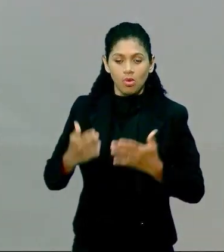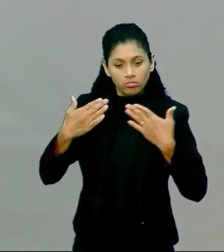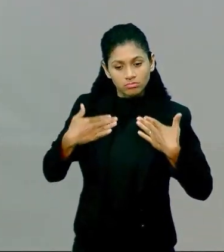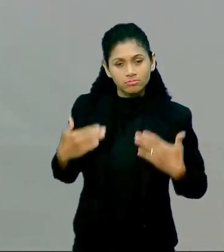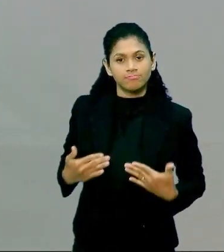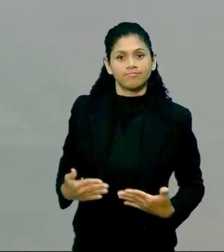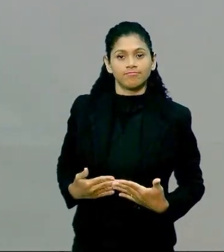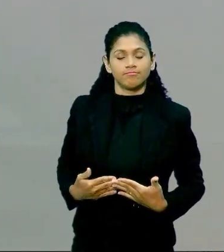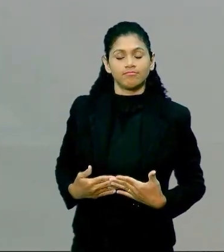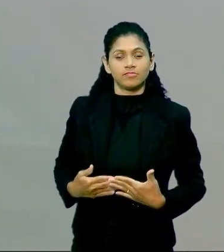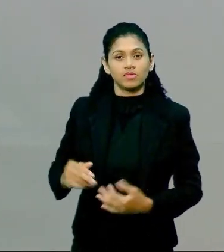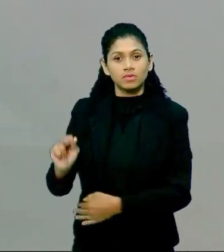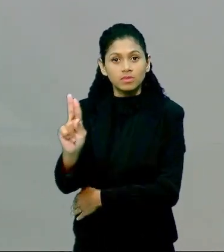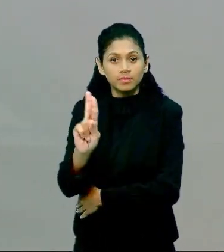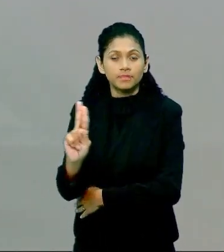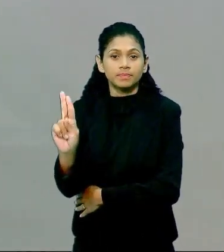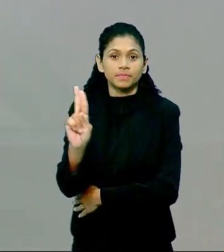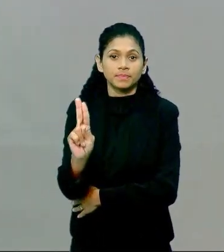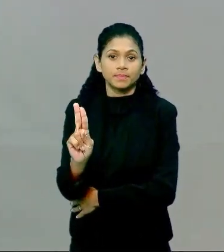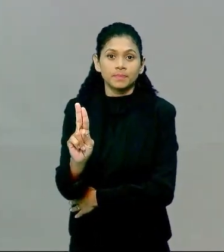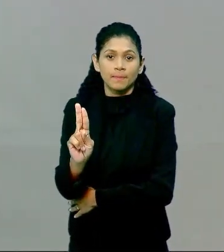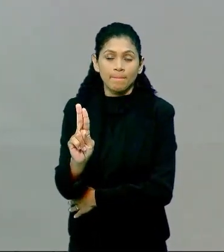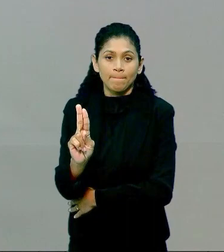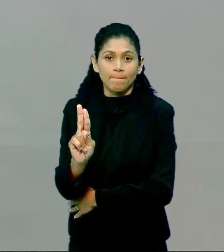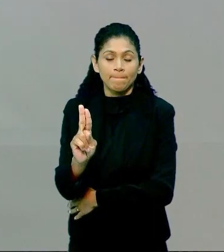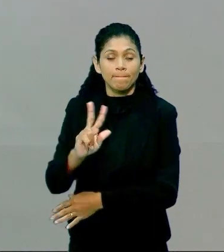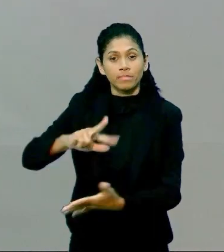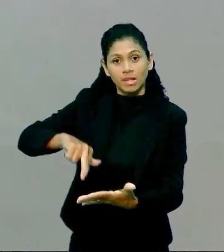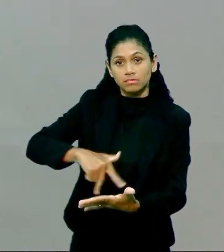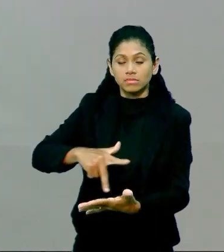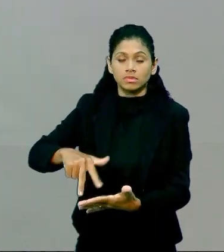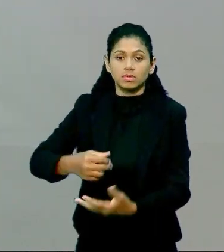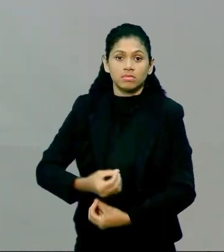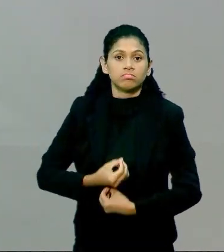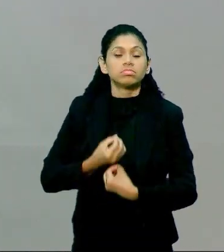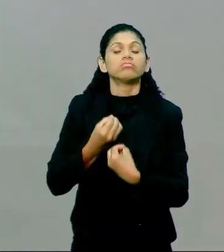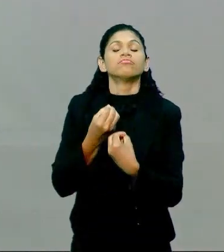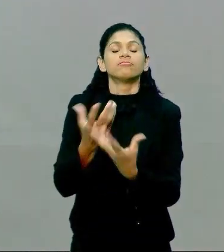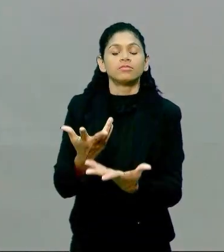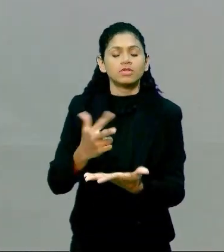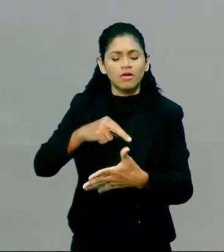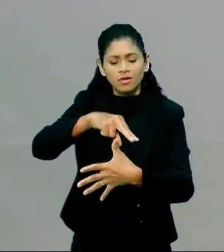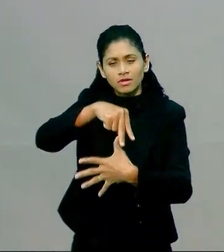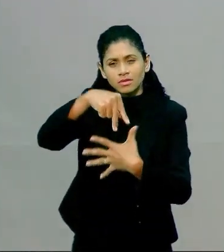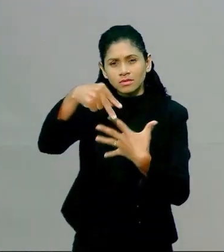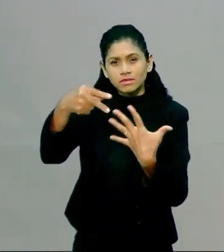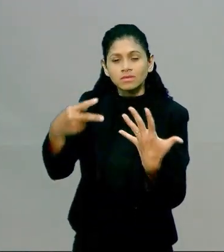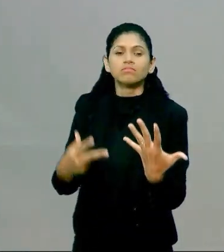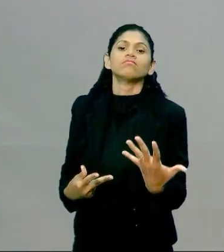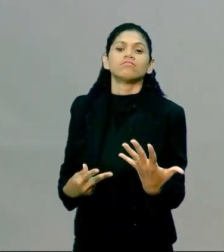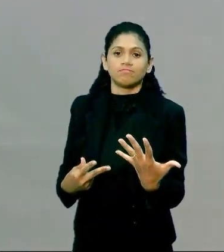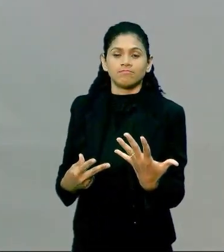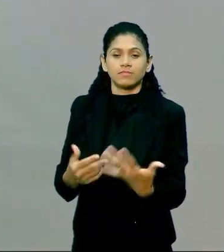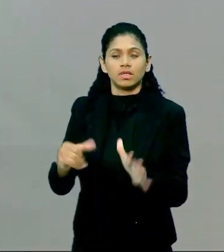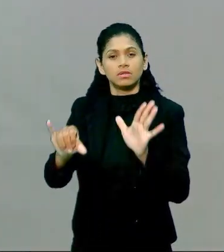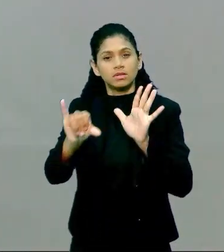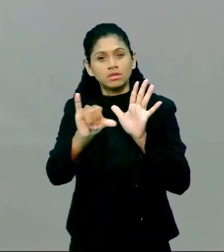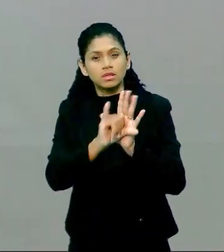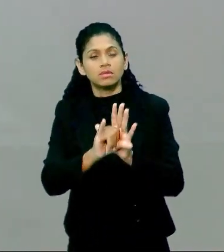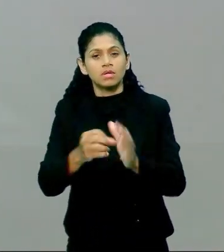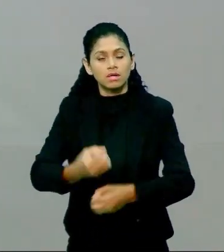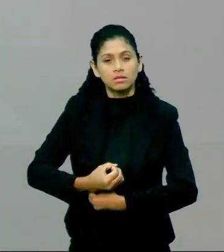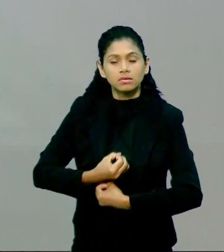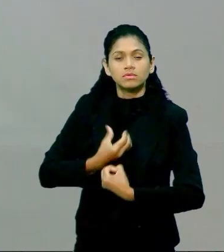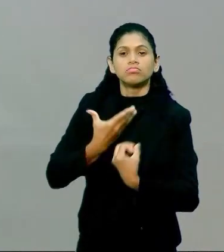a gente vai utilizando a dança para expressar diversos segmentos de identidade, de expressão,